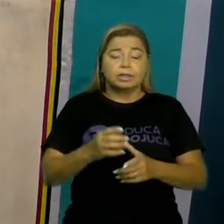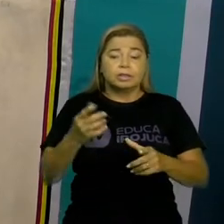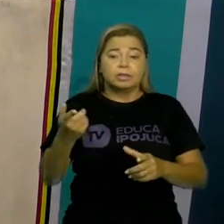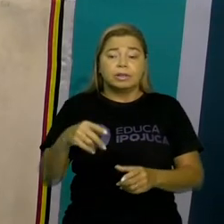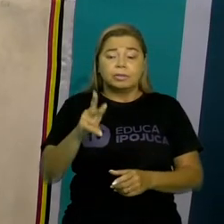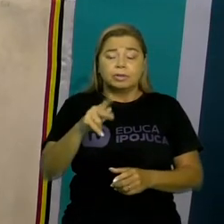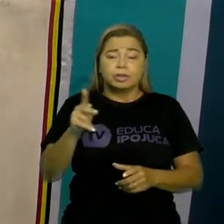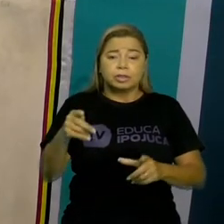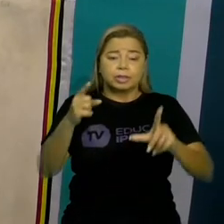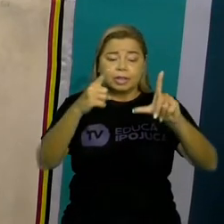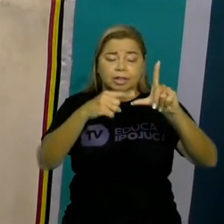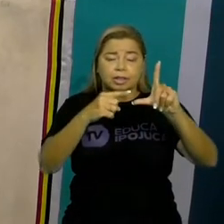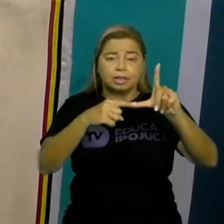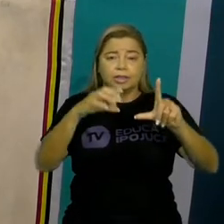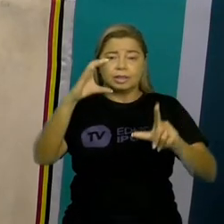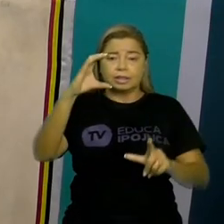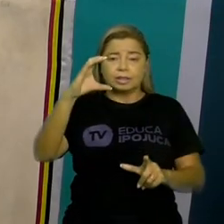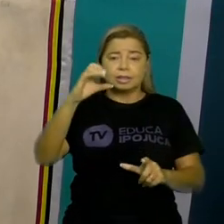letrinha A,